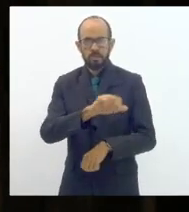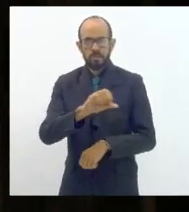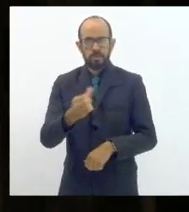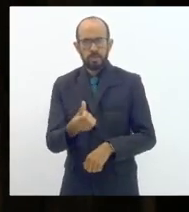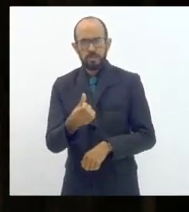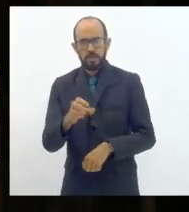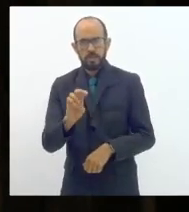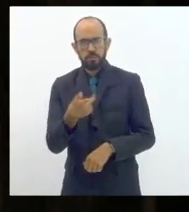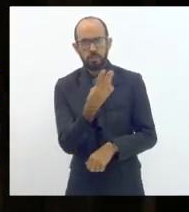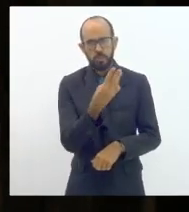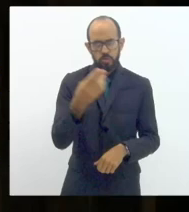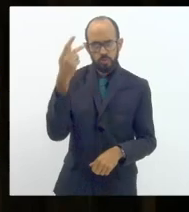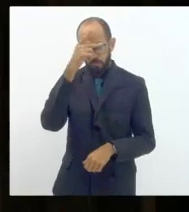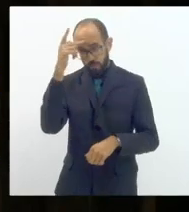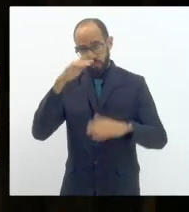de pessoas que residem em nosso estado.